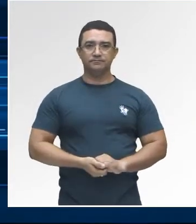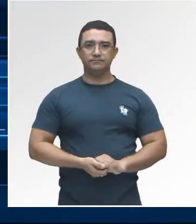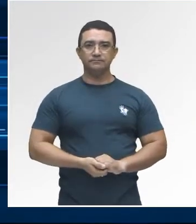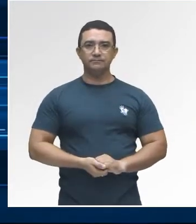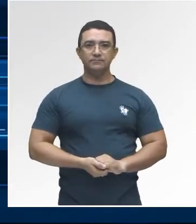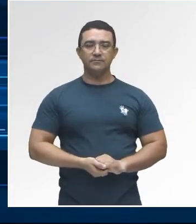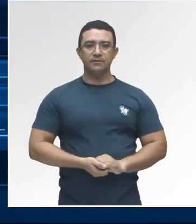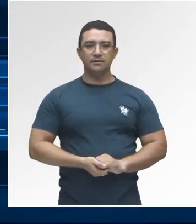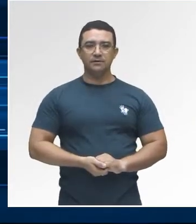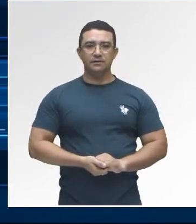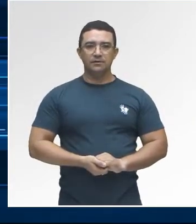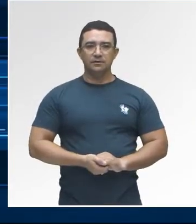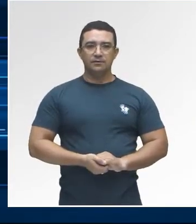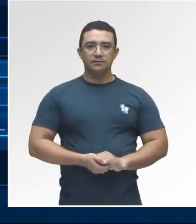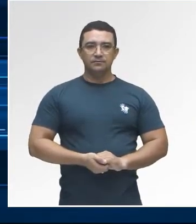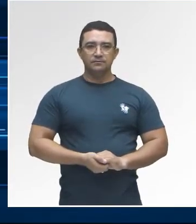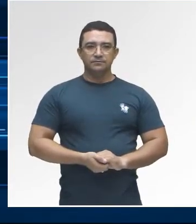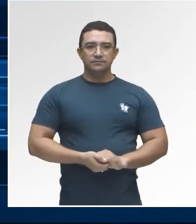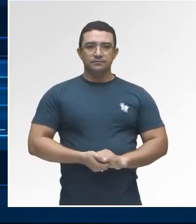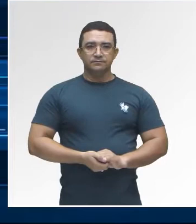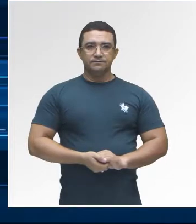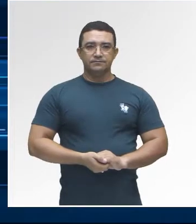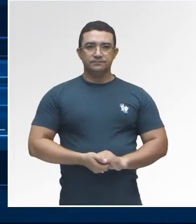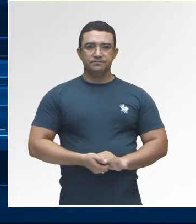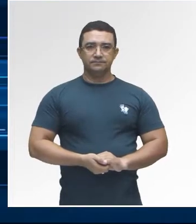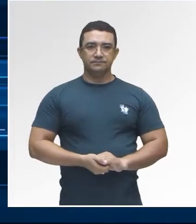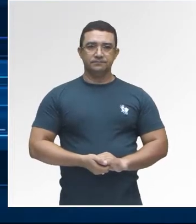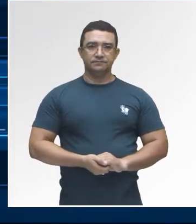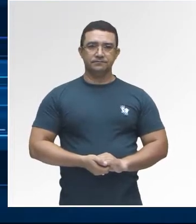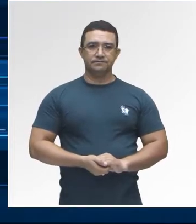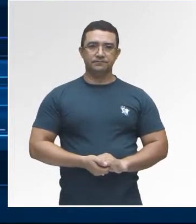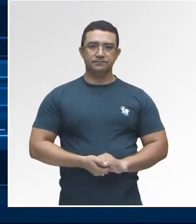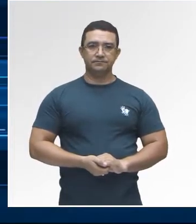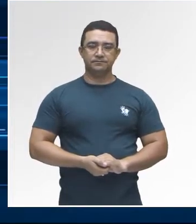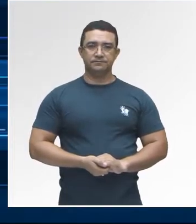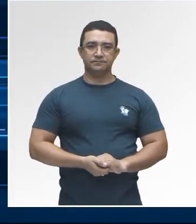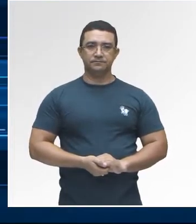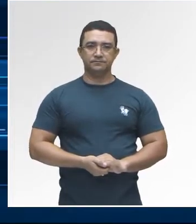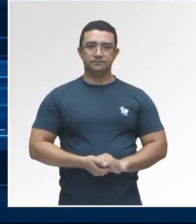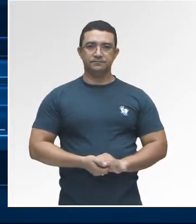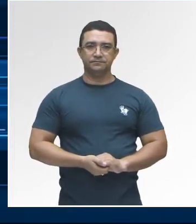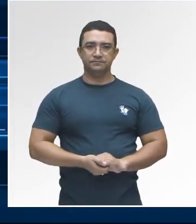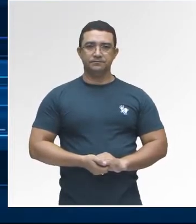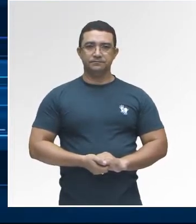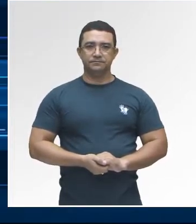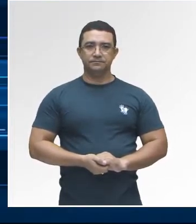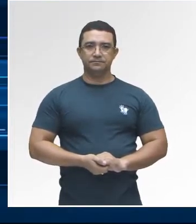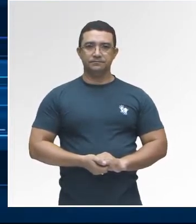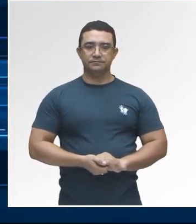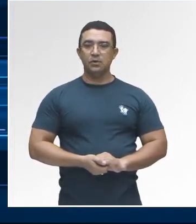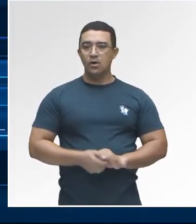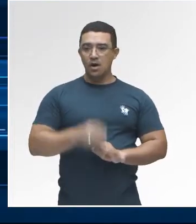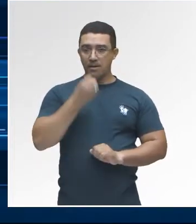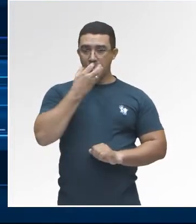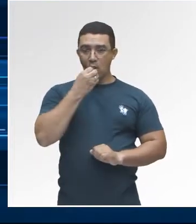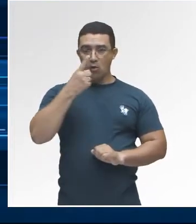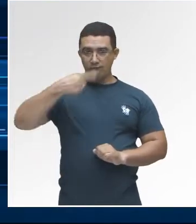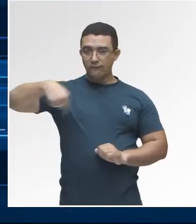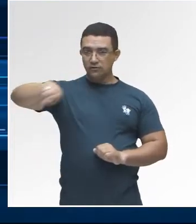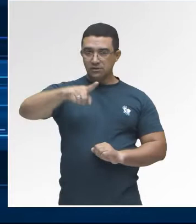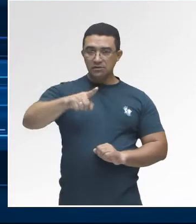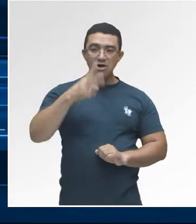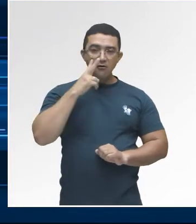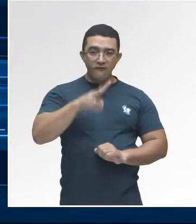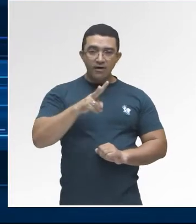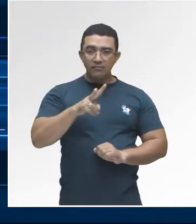só, anotem aí, isso é interessante, tá? Sempre as definições, anotem todas, para que vocês não passem